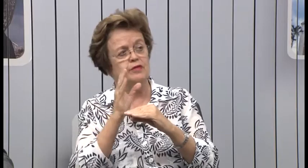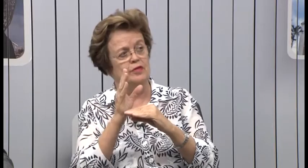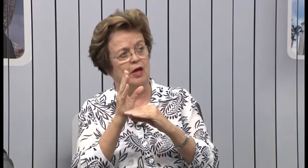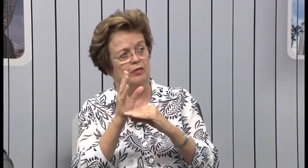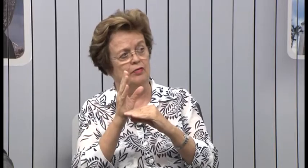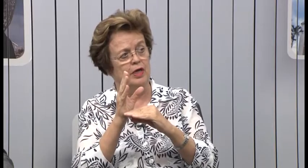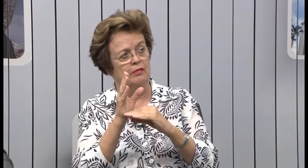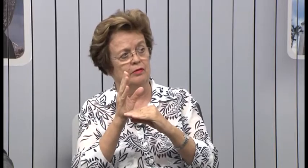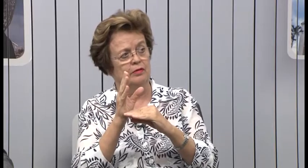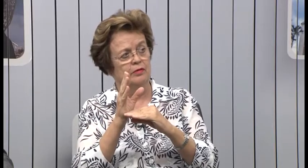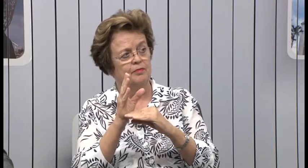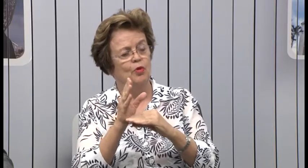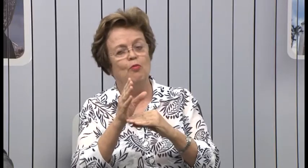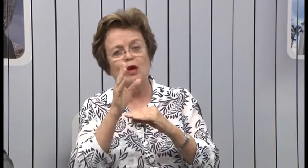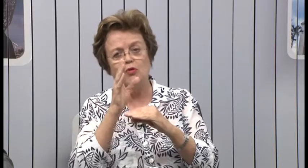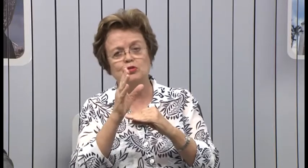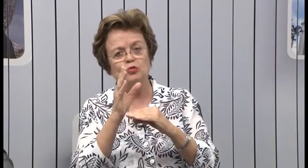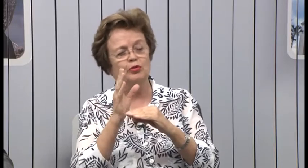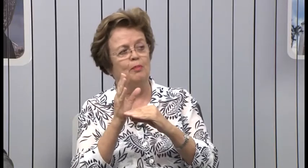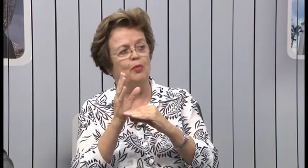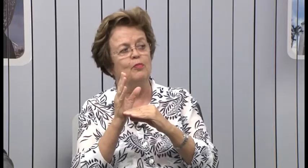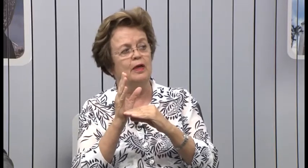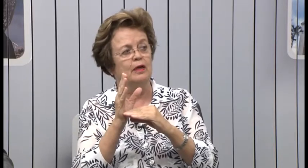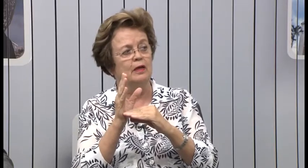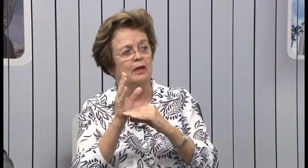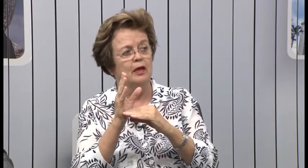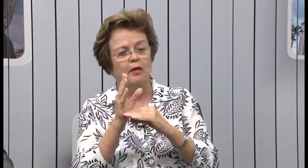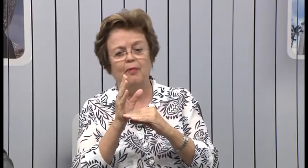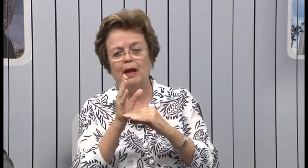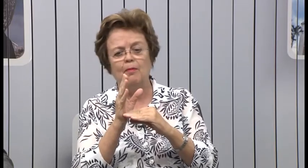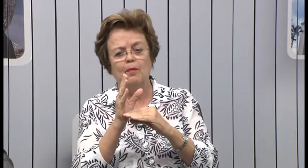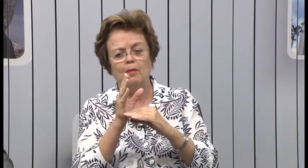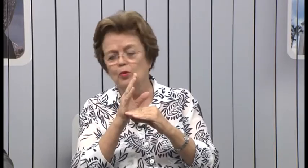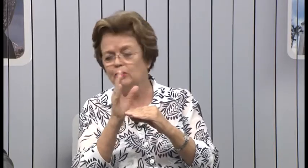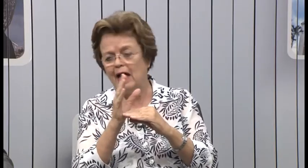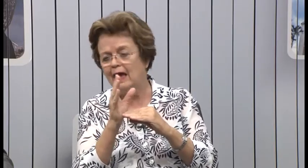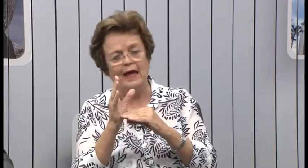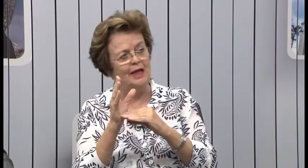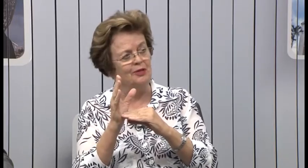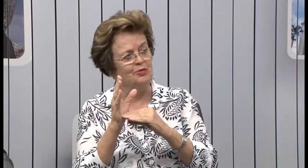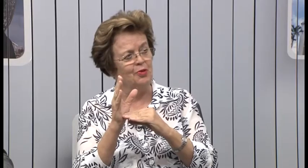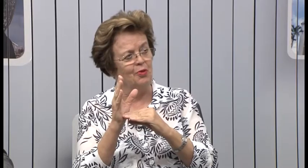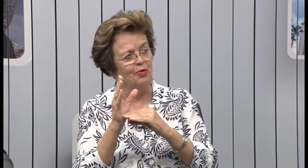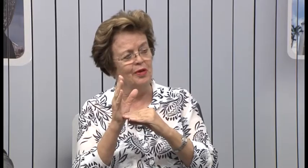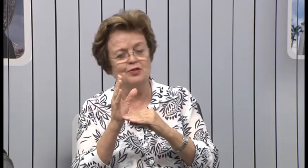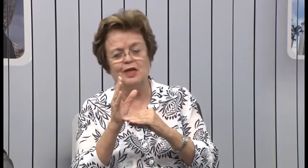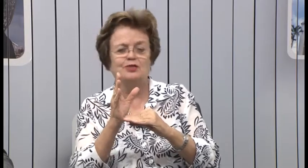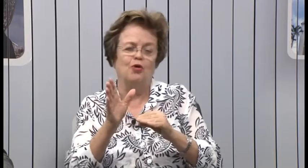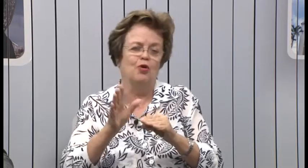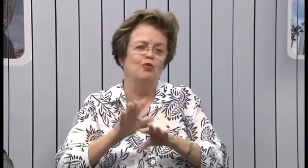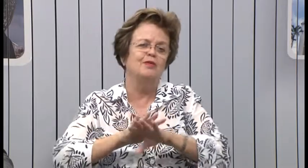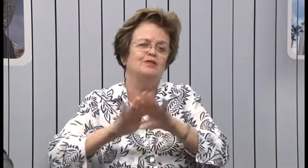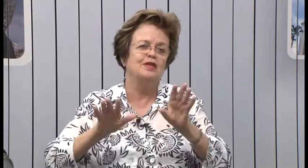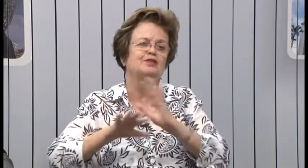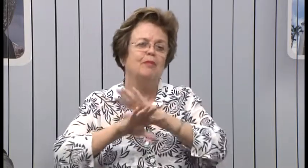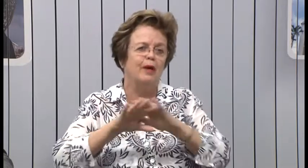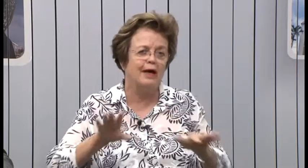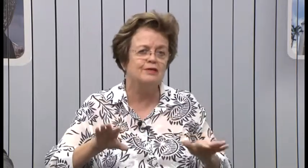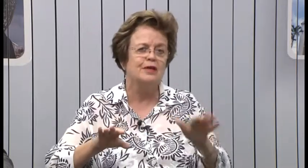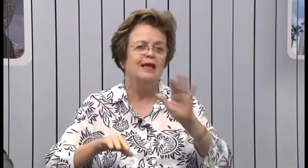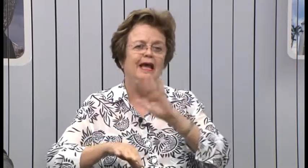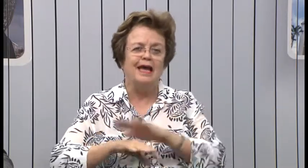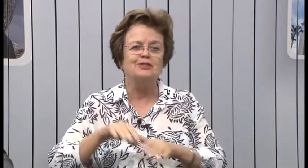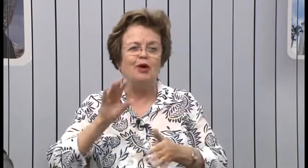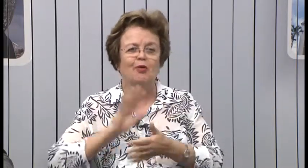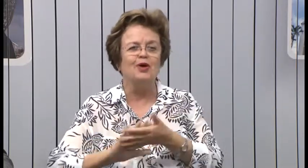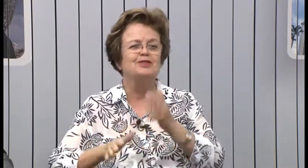Diário Oficial da União uma consulta pública para mudar a regra do jogo e dizer assim, não precisa